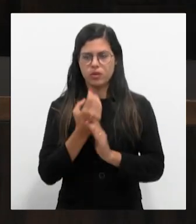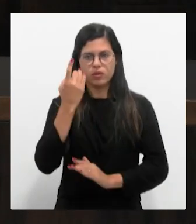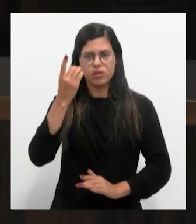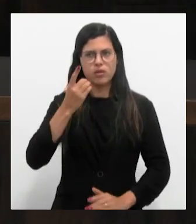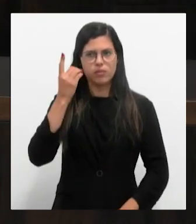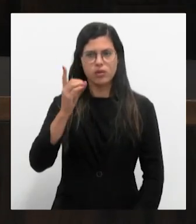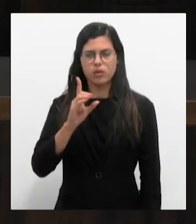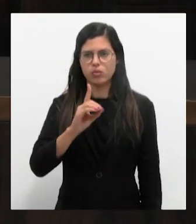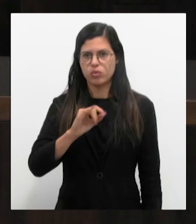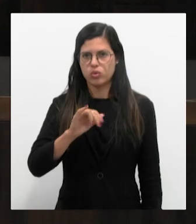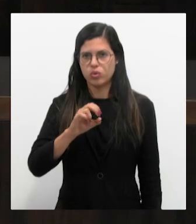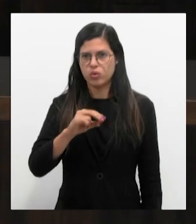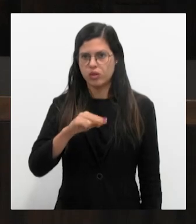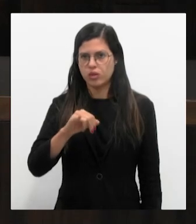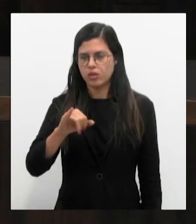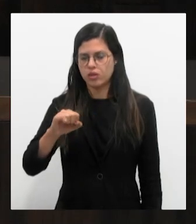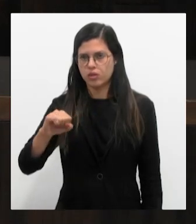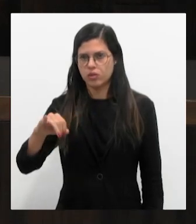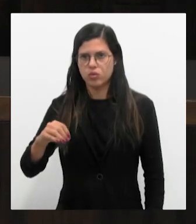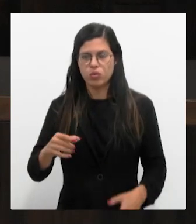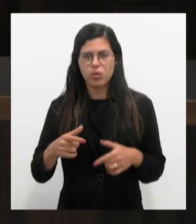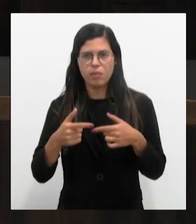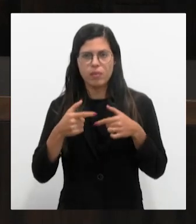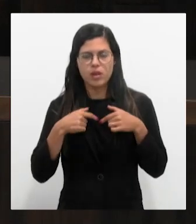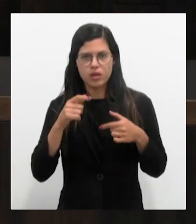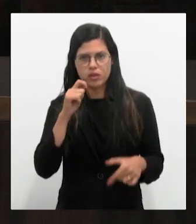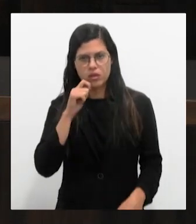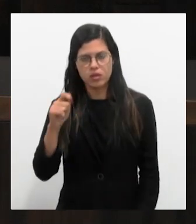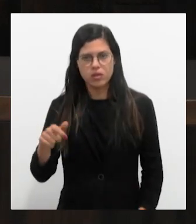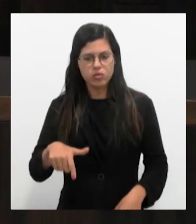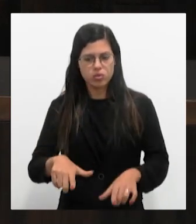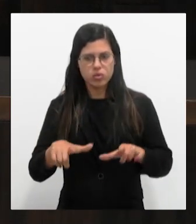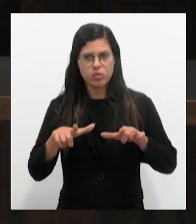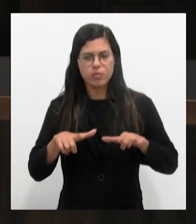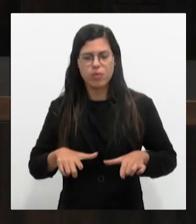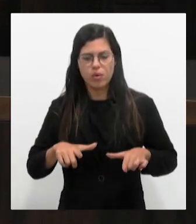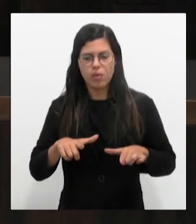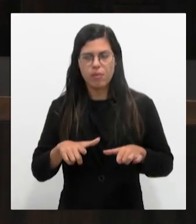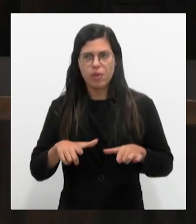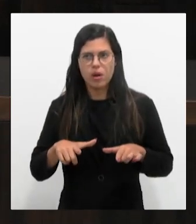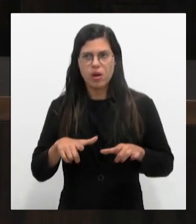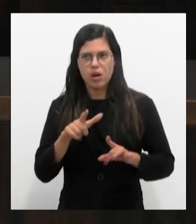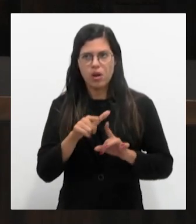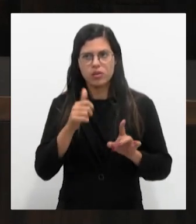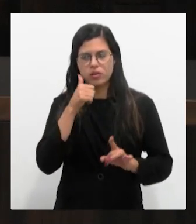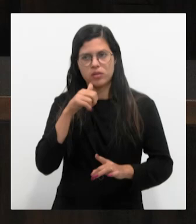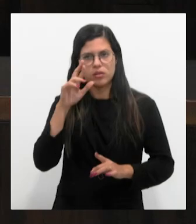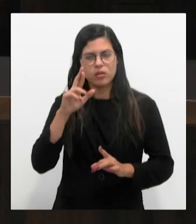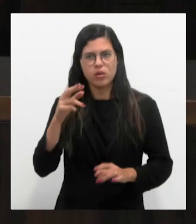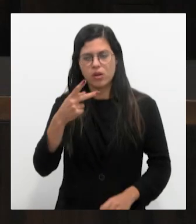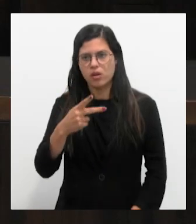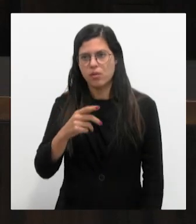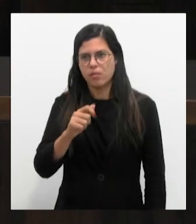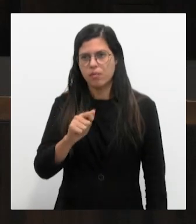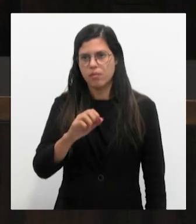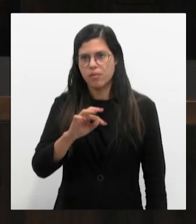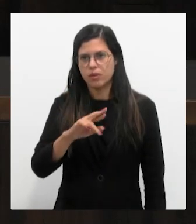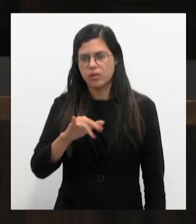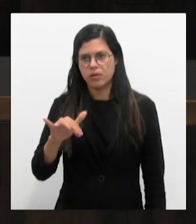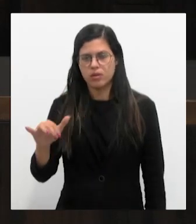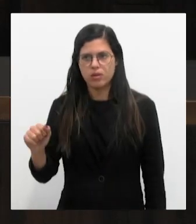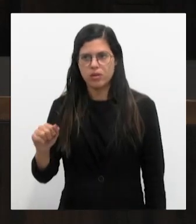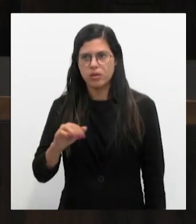deputado Dionísio Lins, que concede a medalha Tiradentes e o respectivo diploma à senhora Patrícia dos